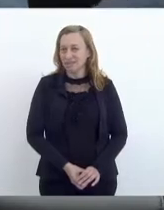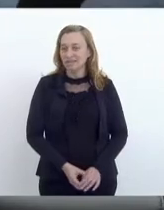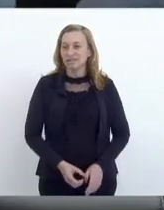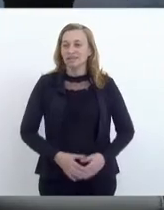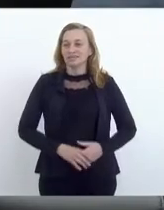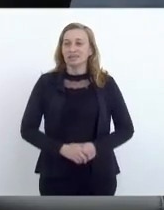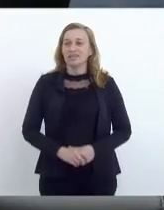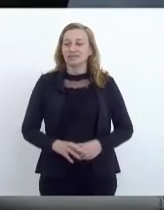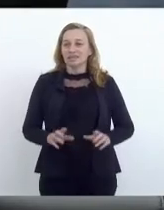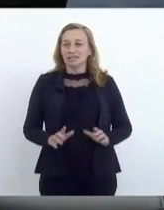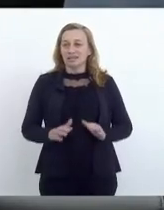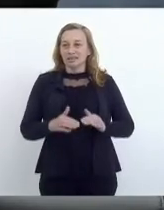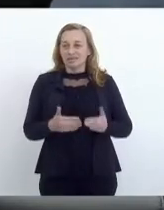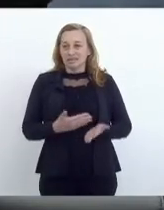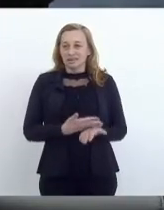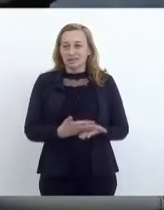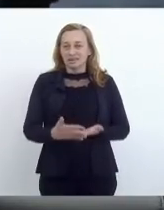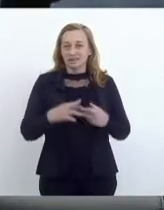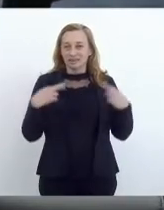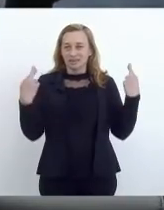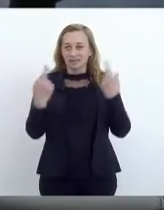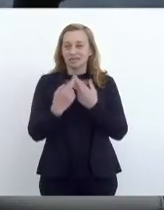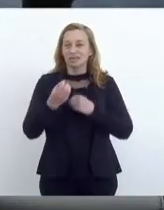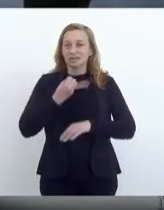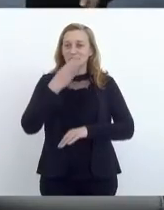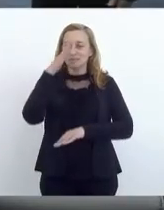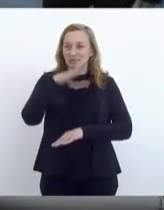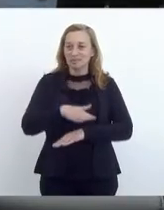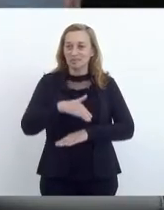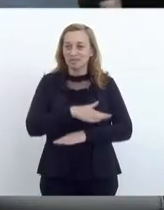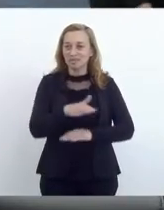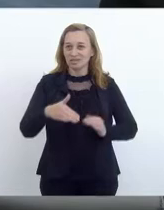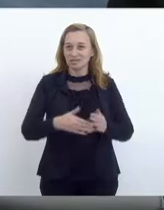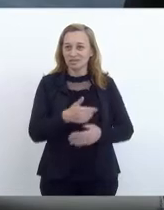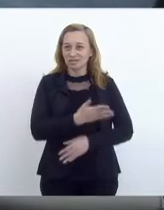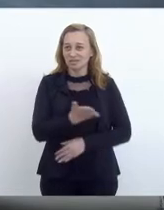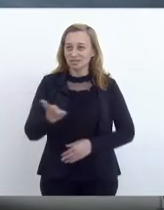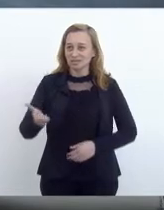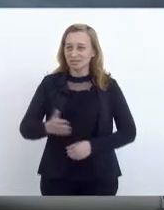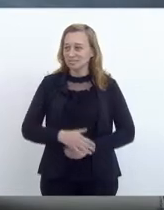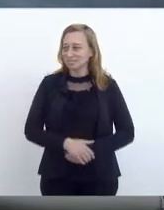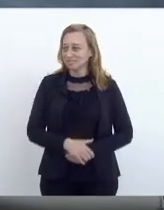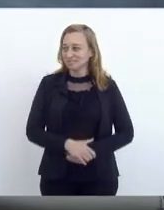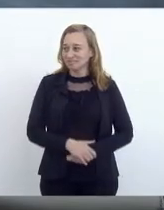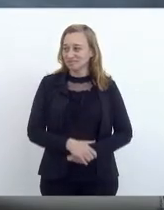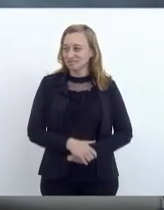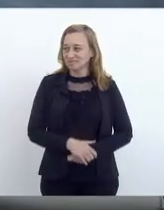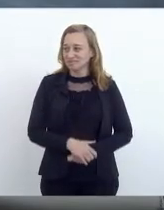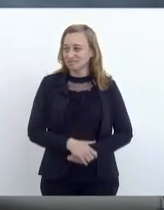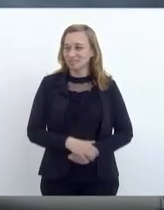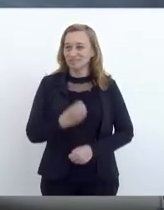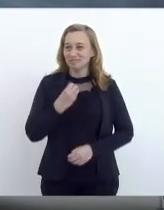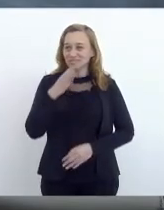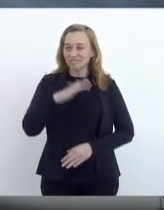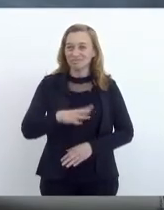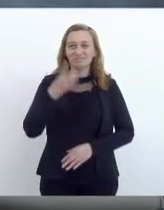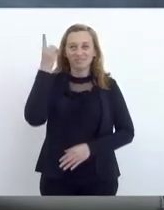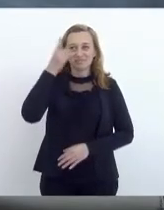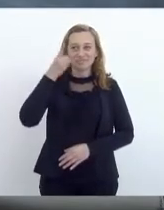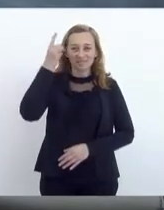Está reaberta a sessão. Boa tarde a todas e todos. Boa tarde, deputada